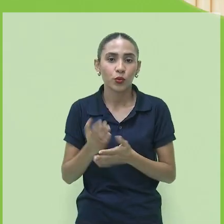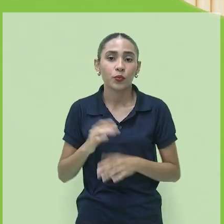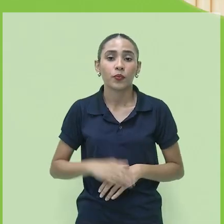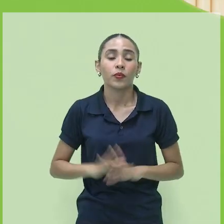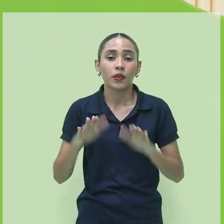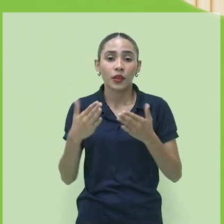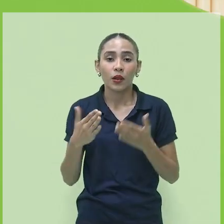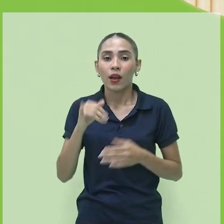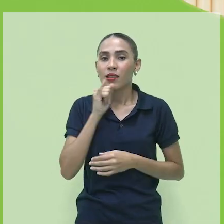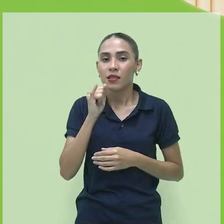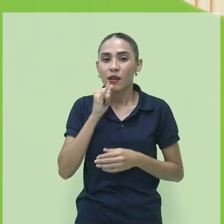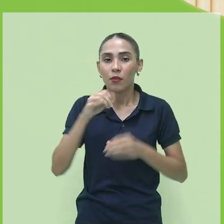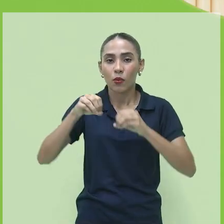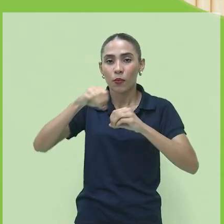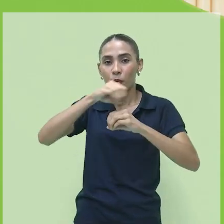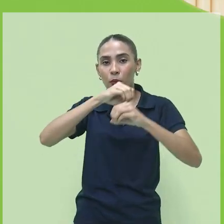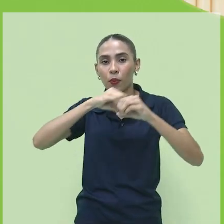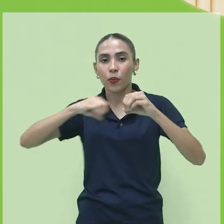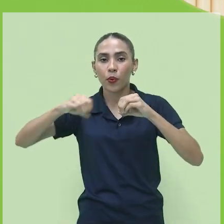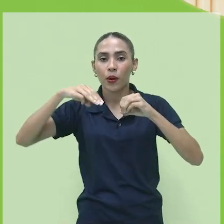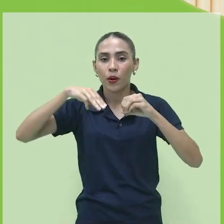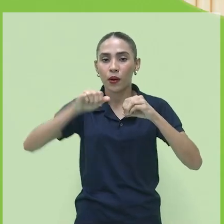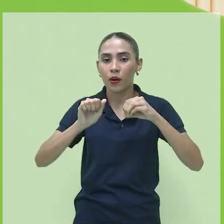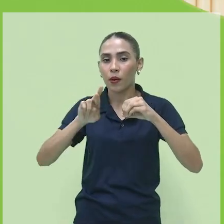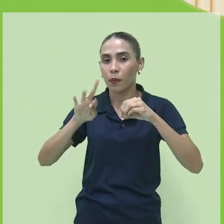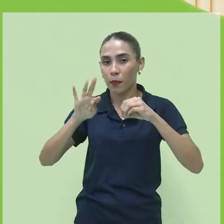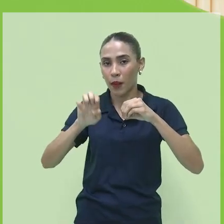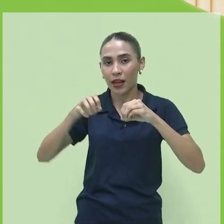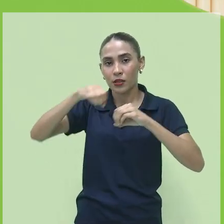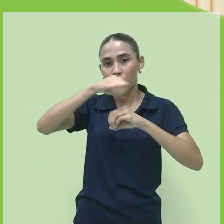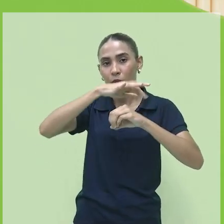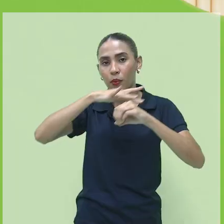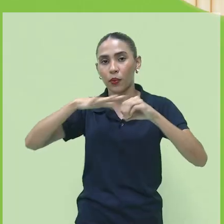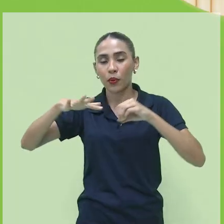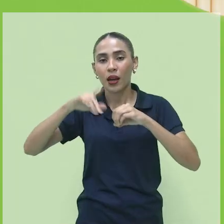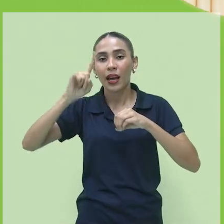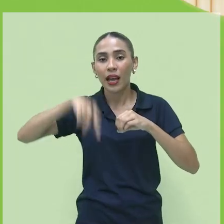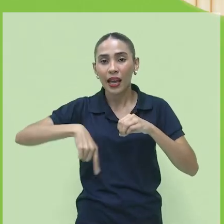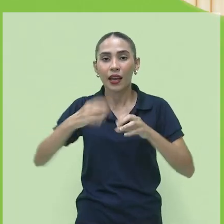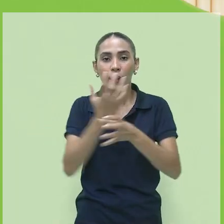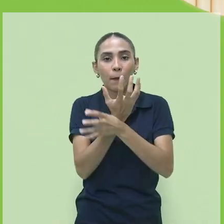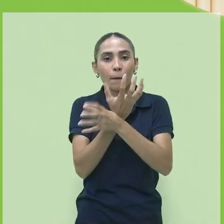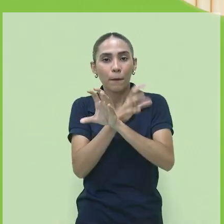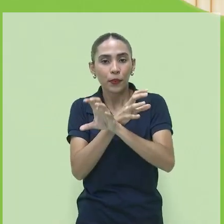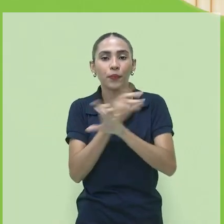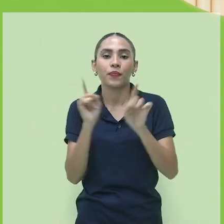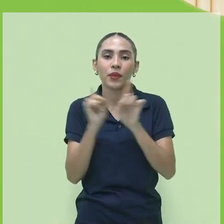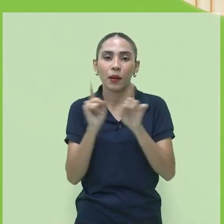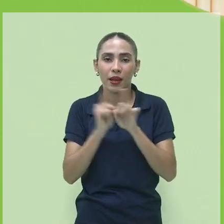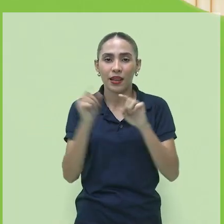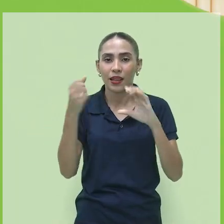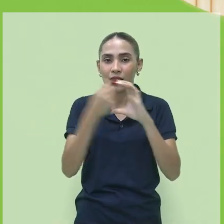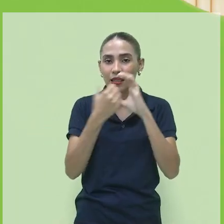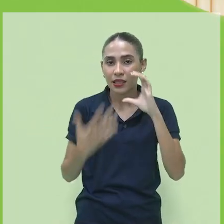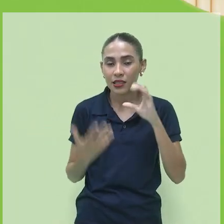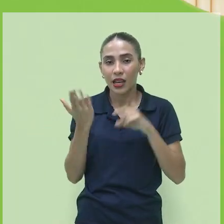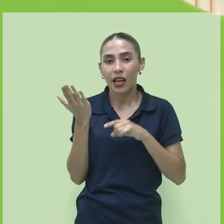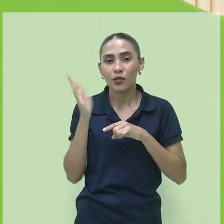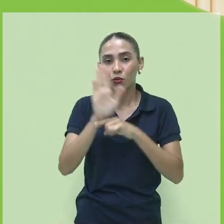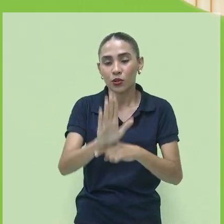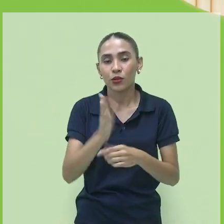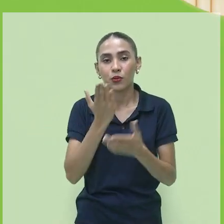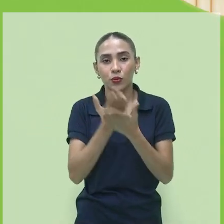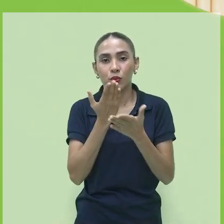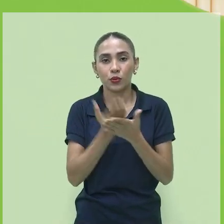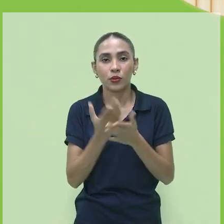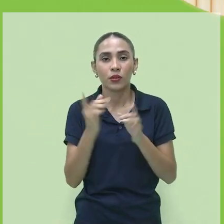estudo do deserto? É que Marte ele é um deserto gigante, através das características já apresentado, né, com a ajuda